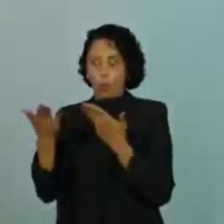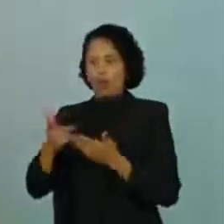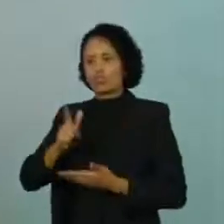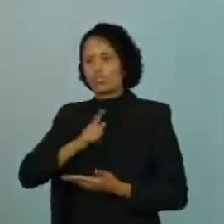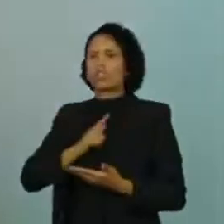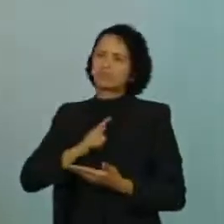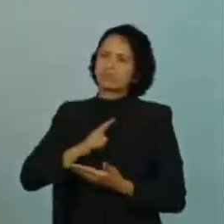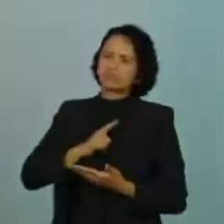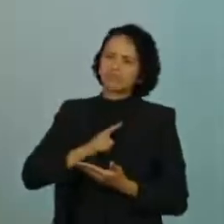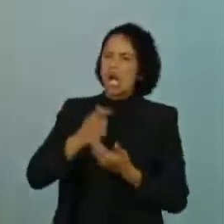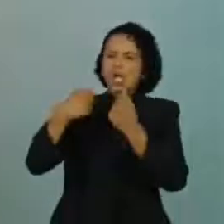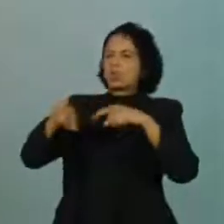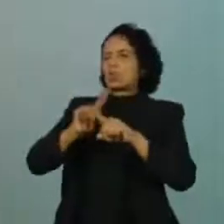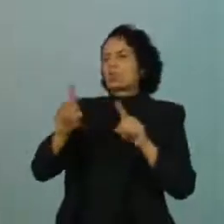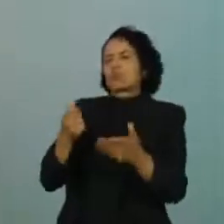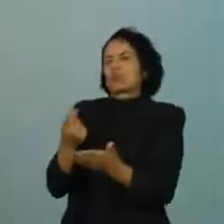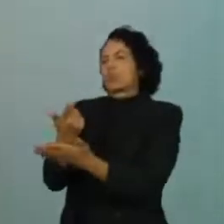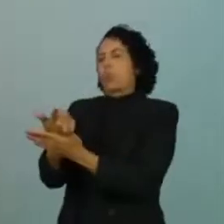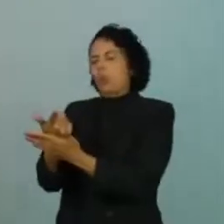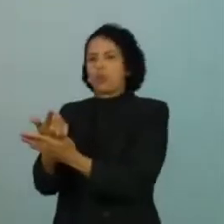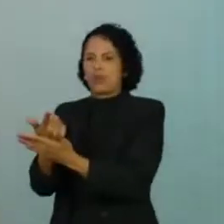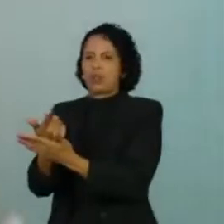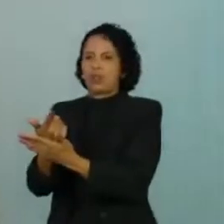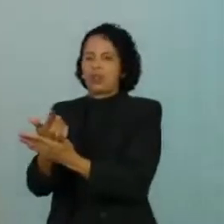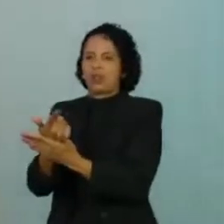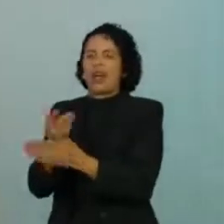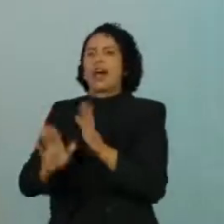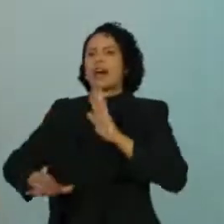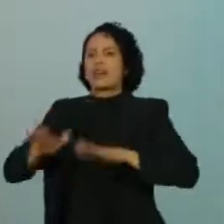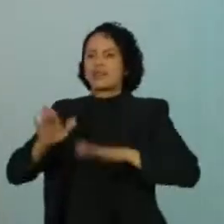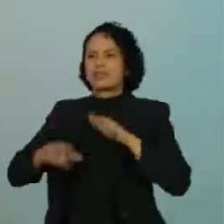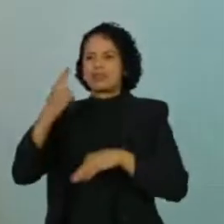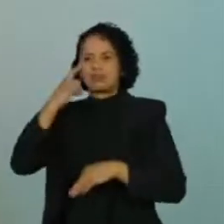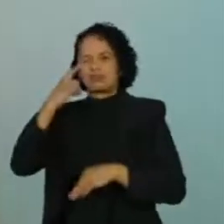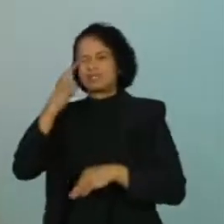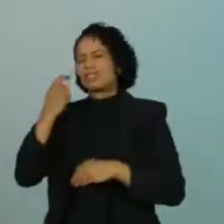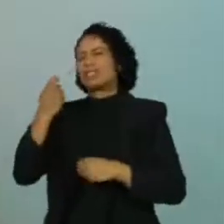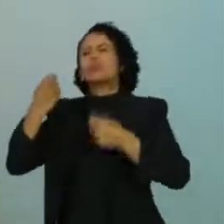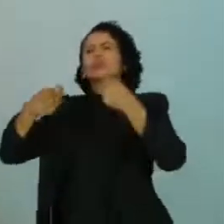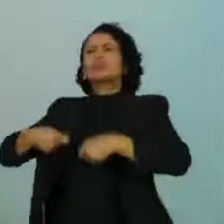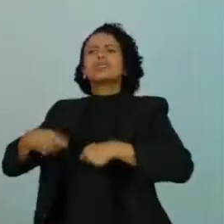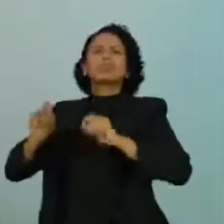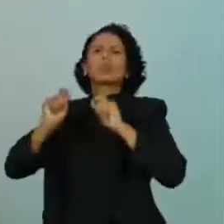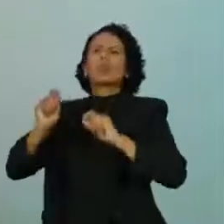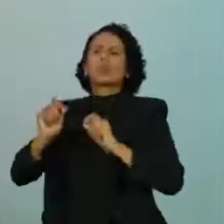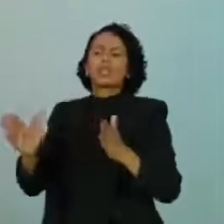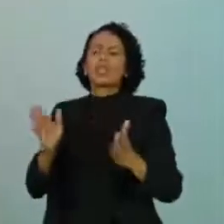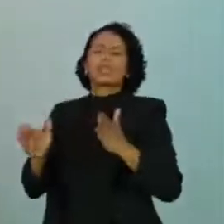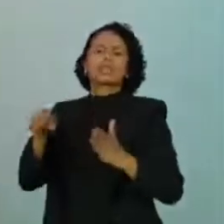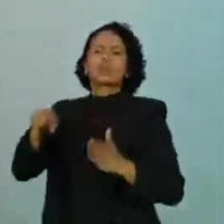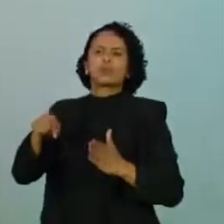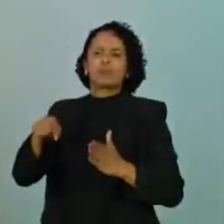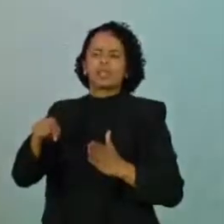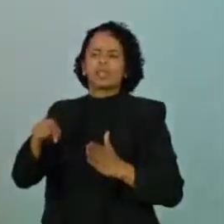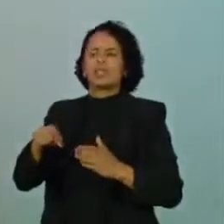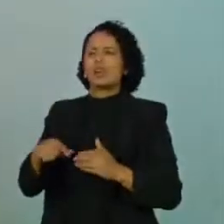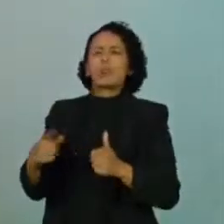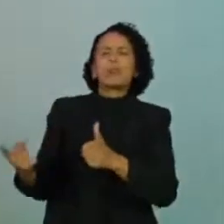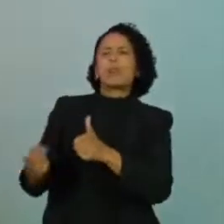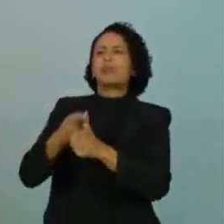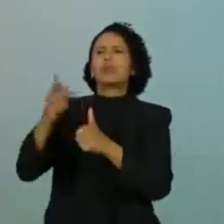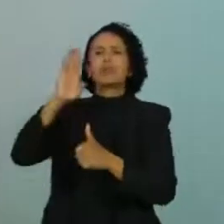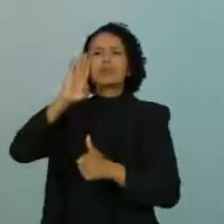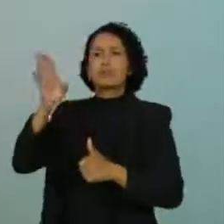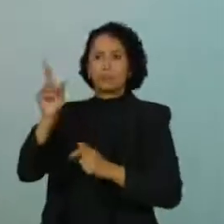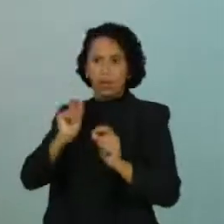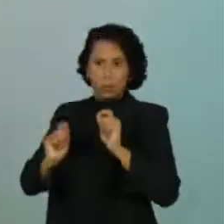custo menor. Num segundo movimento, eu vou olhar o que a gente está necessitando neste momento, quais são as prioridades, e a